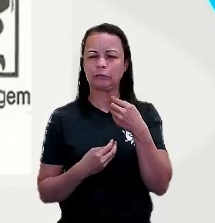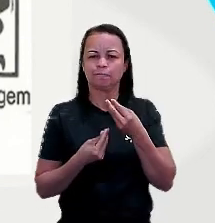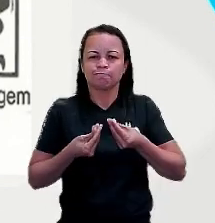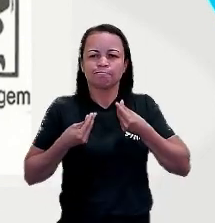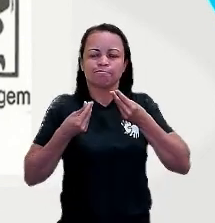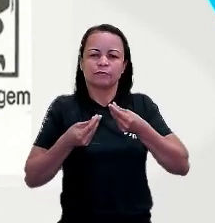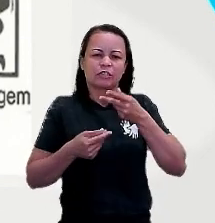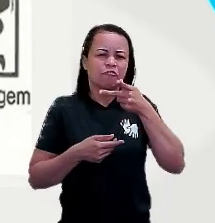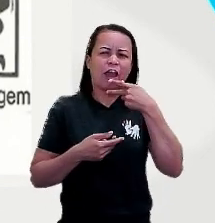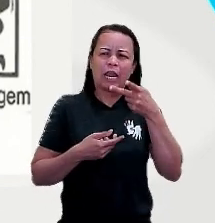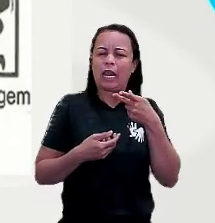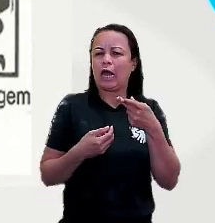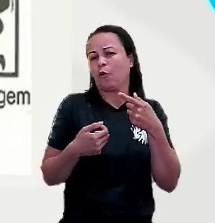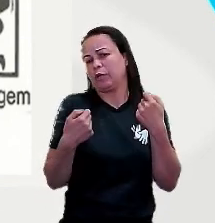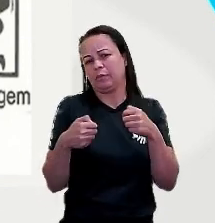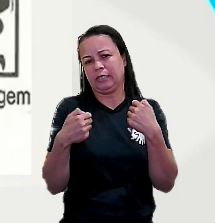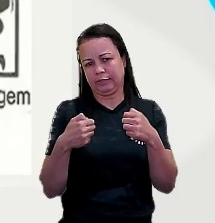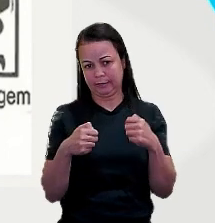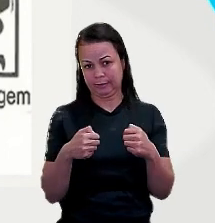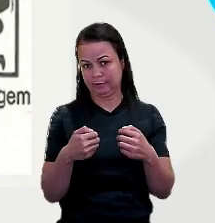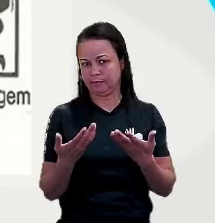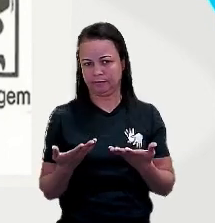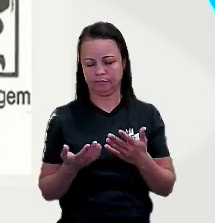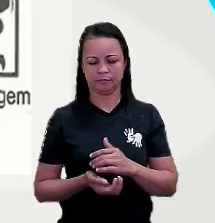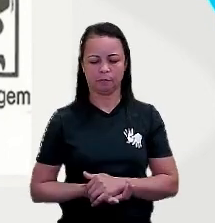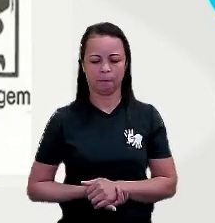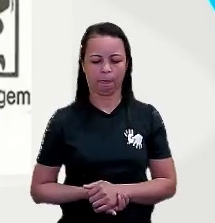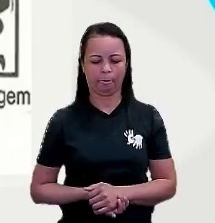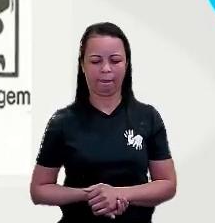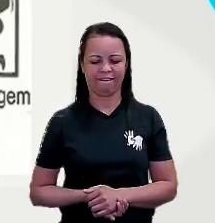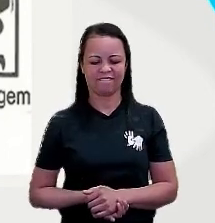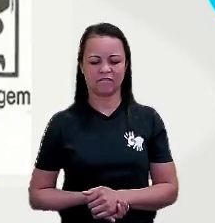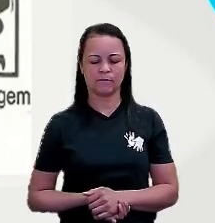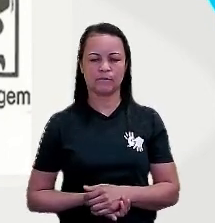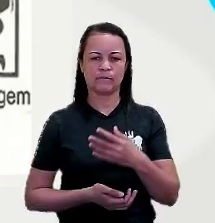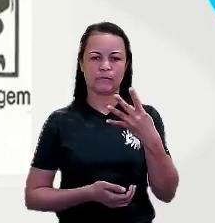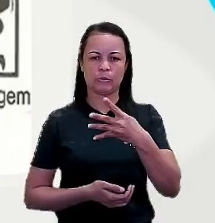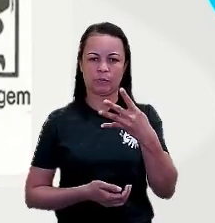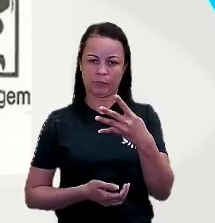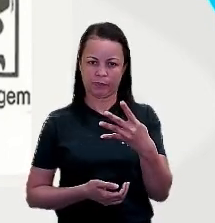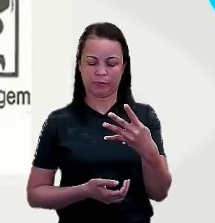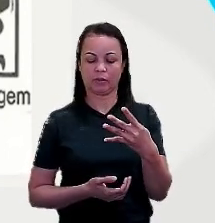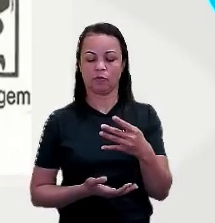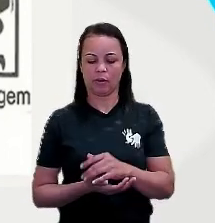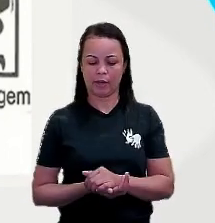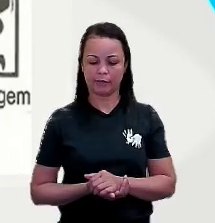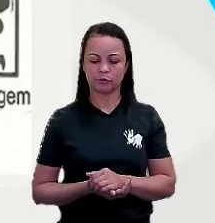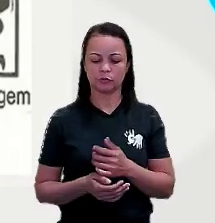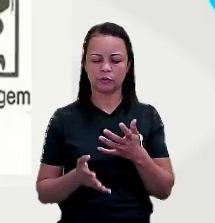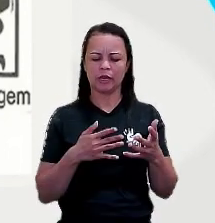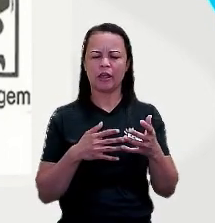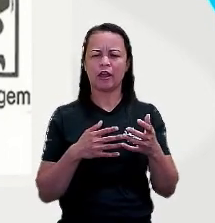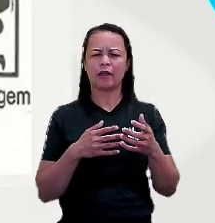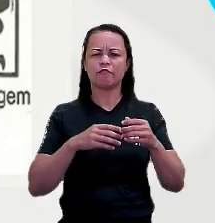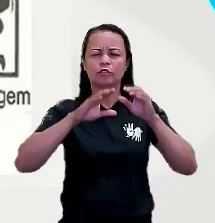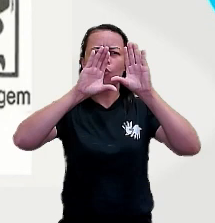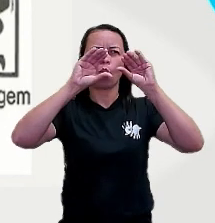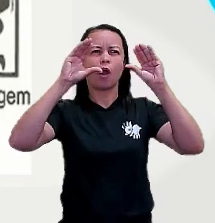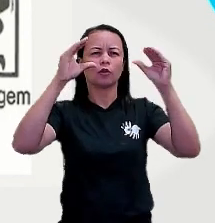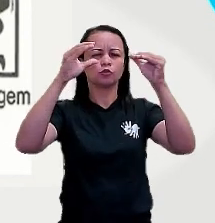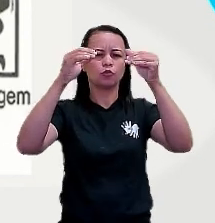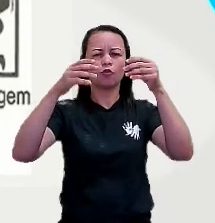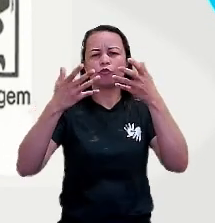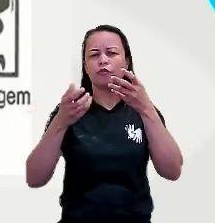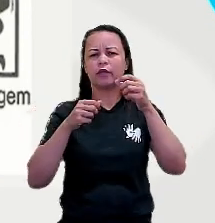expressar, falar tudo o que deveria ser dito. O quarto quadrinho é um quadrinho feito uma nuvem